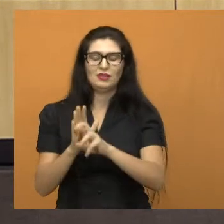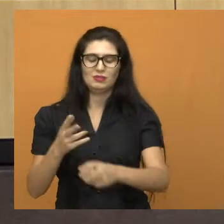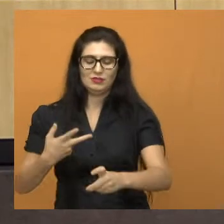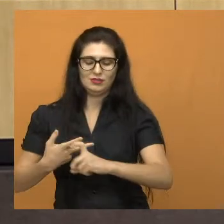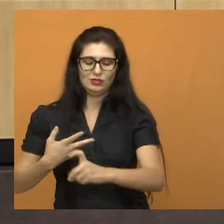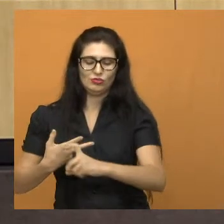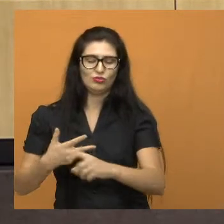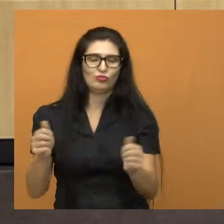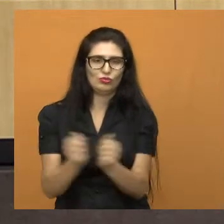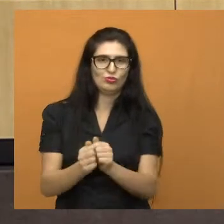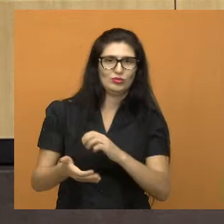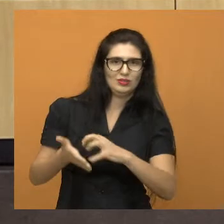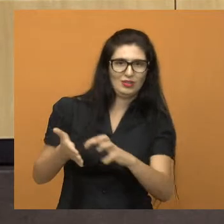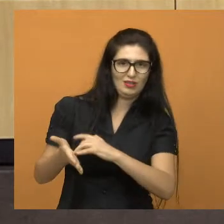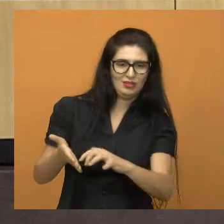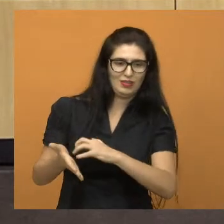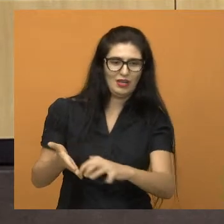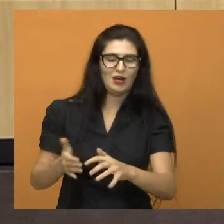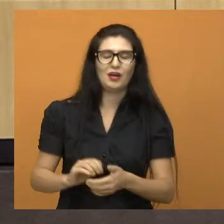secretário, a